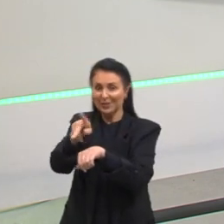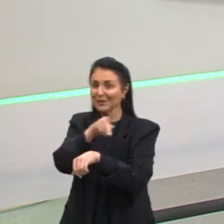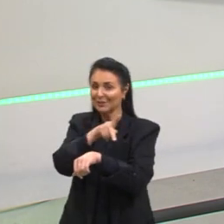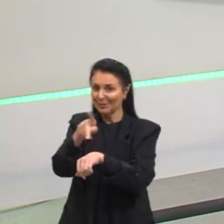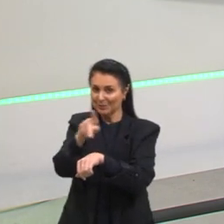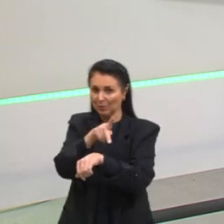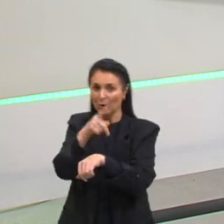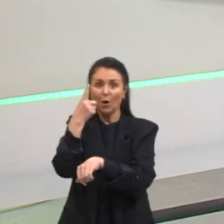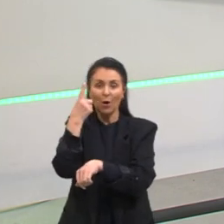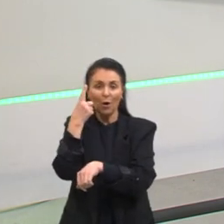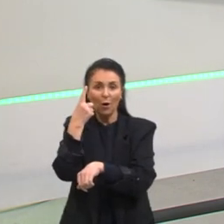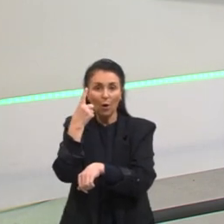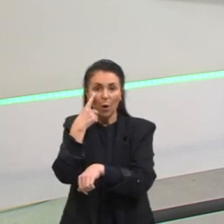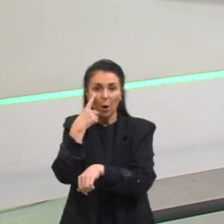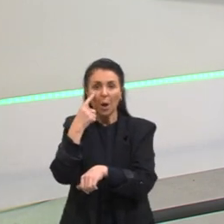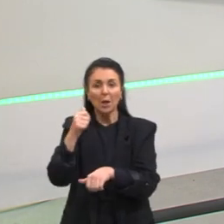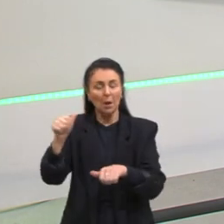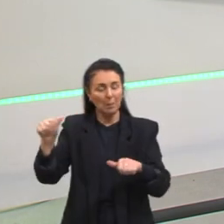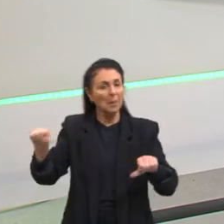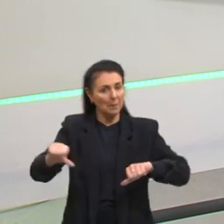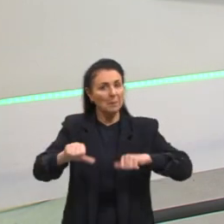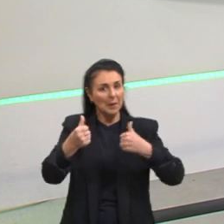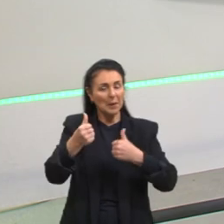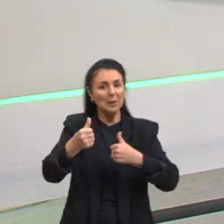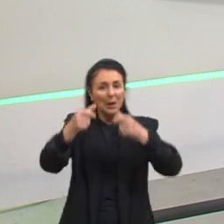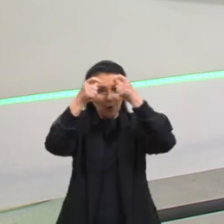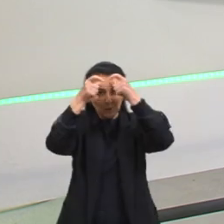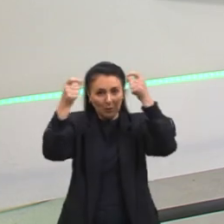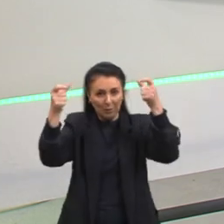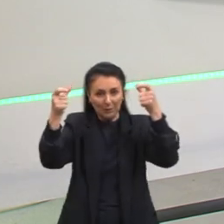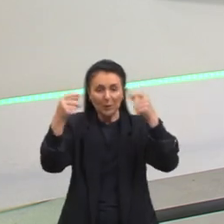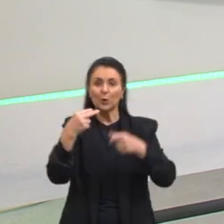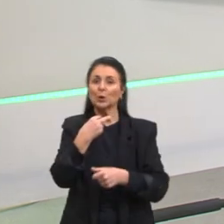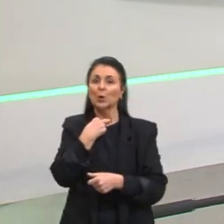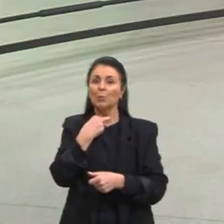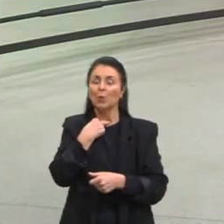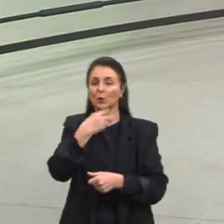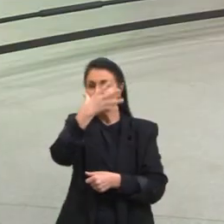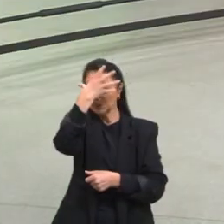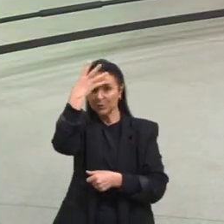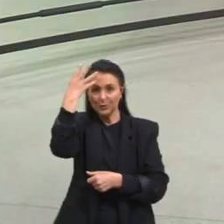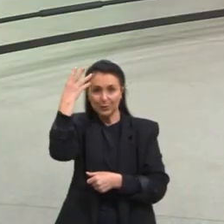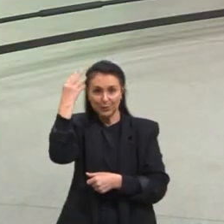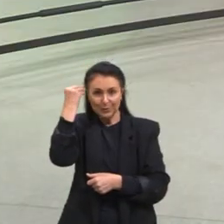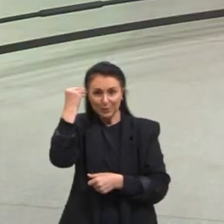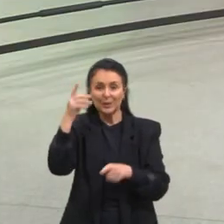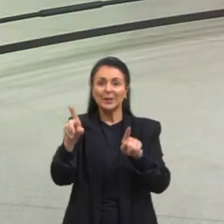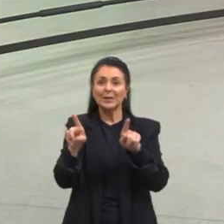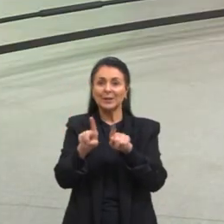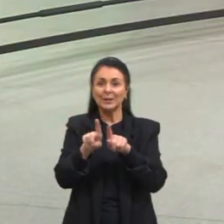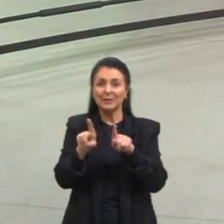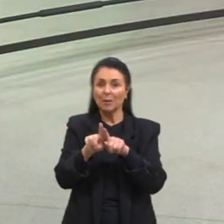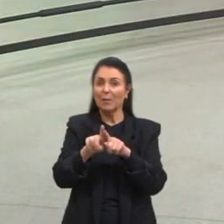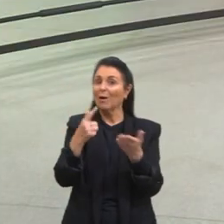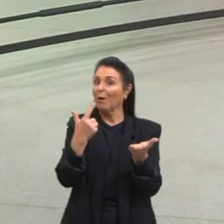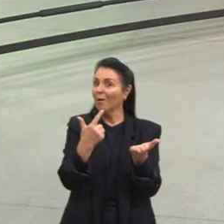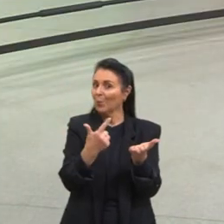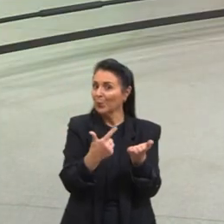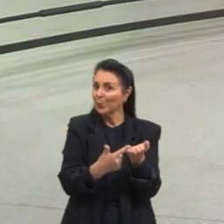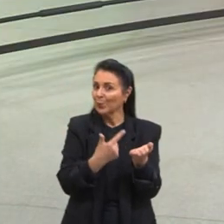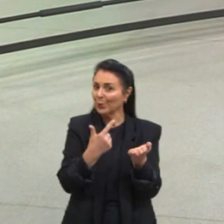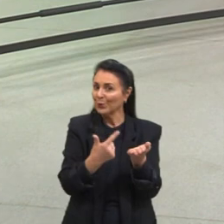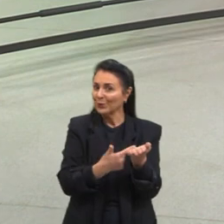assistirem aperfeiçoar os seus conhecimentos e nós também não podemos esquecer o nosso velho fiel amigo livro